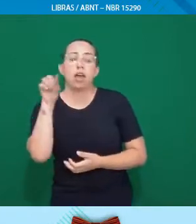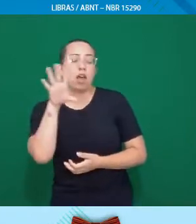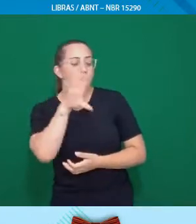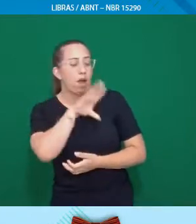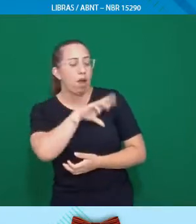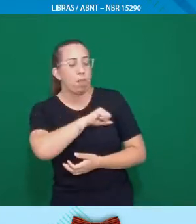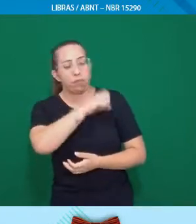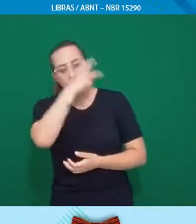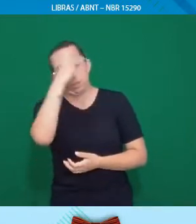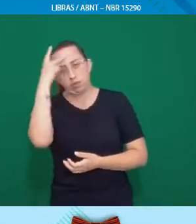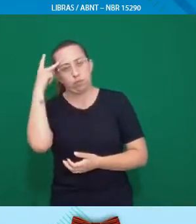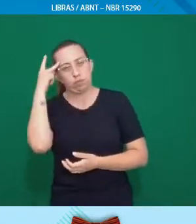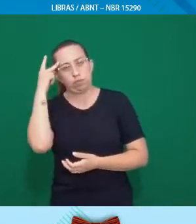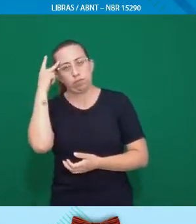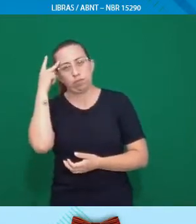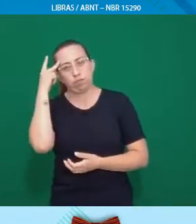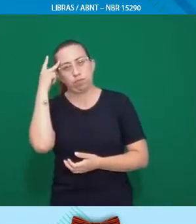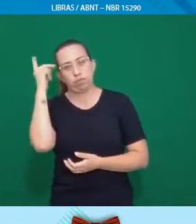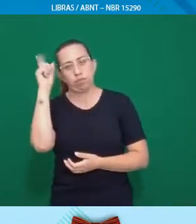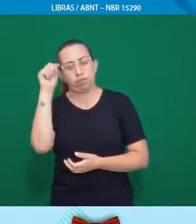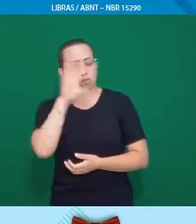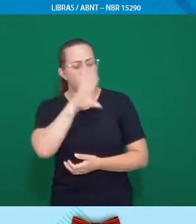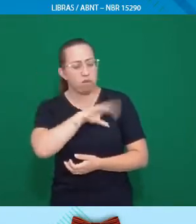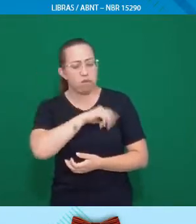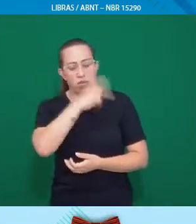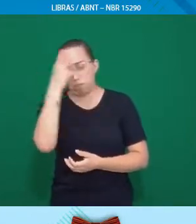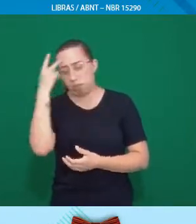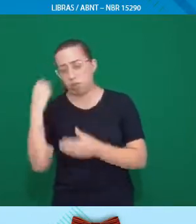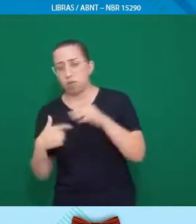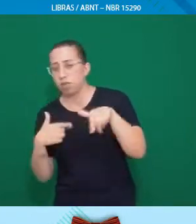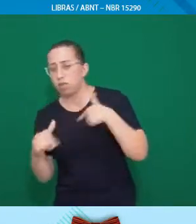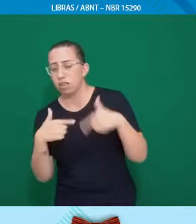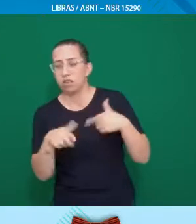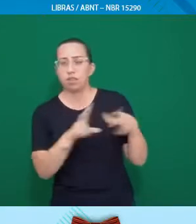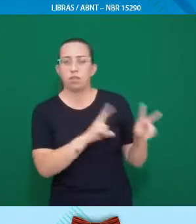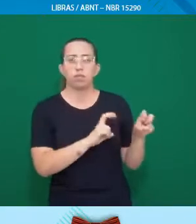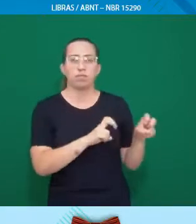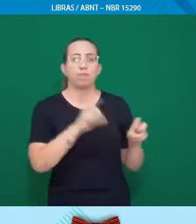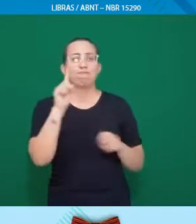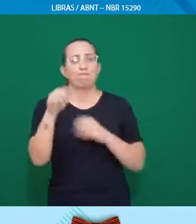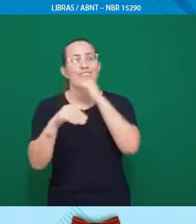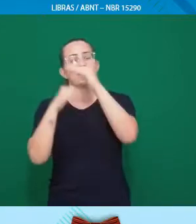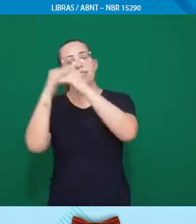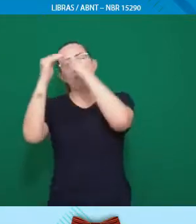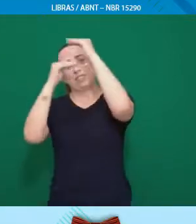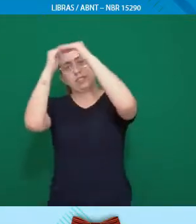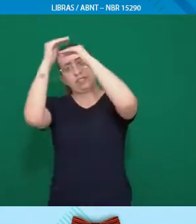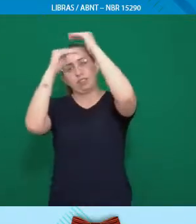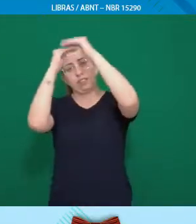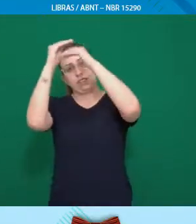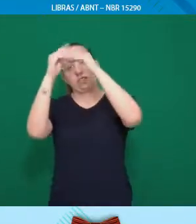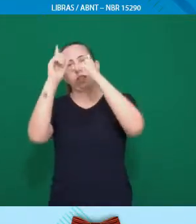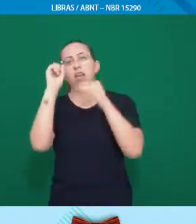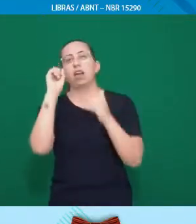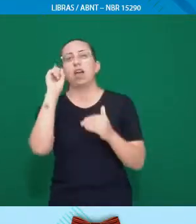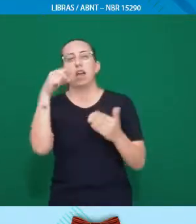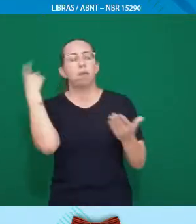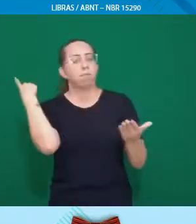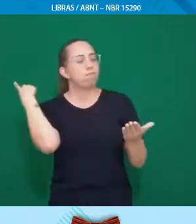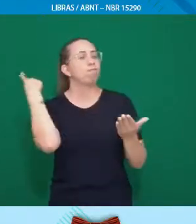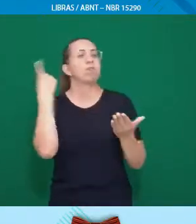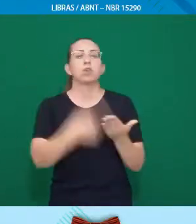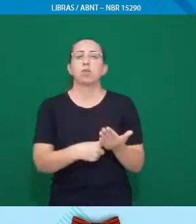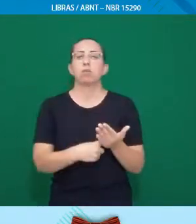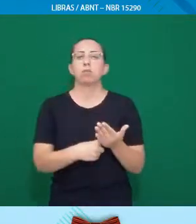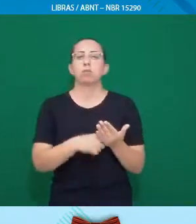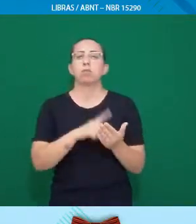as pessoas é amor que introduzo e é progresso é compromisso